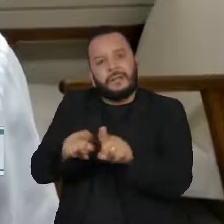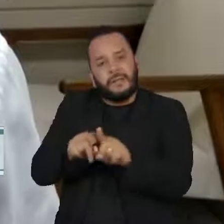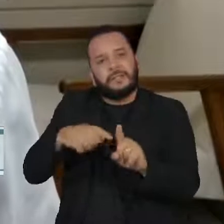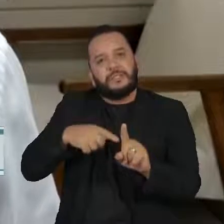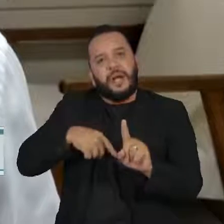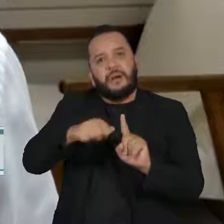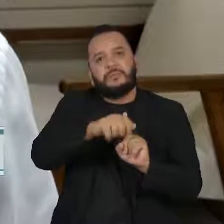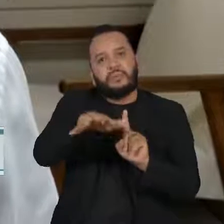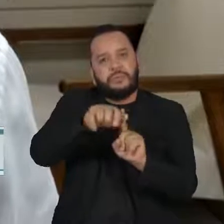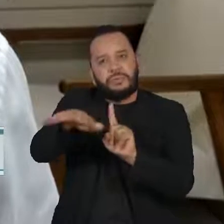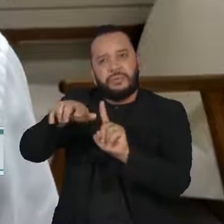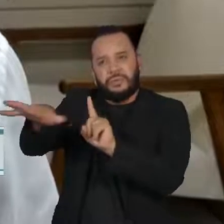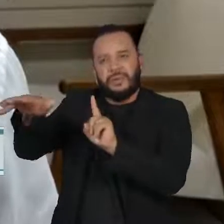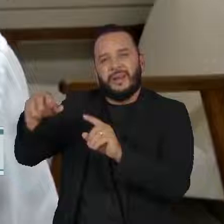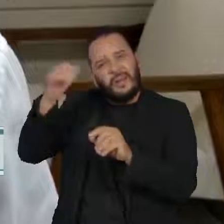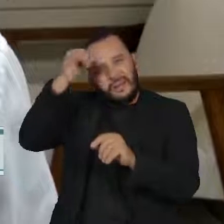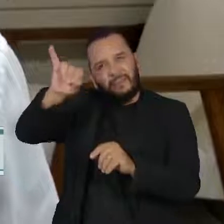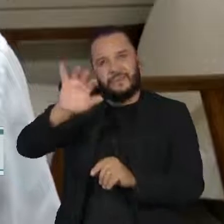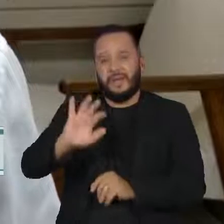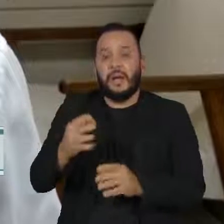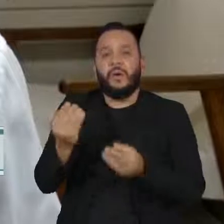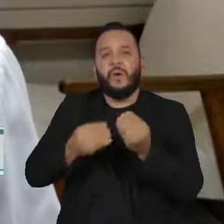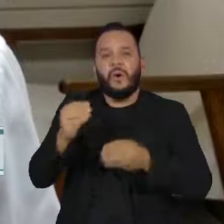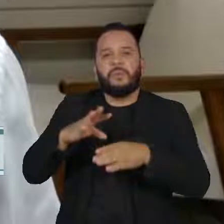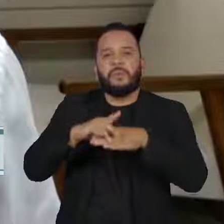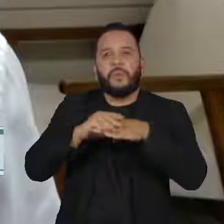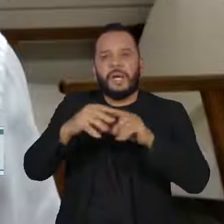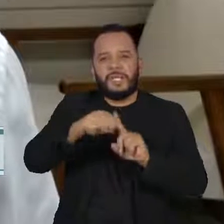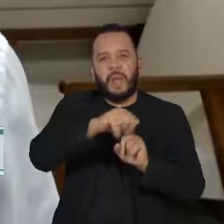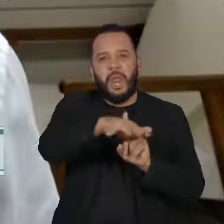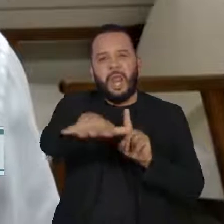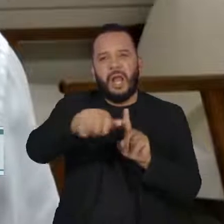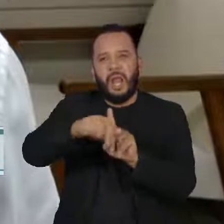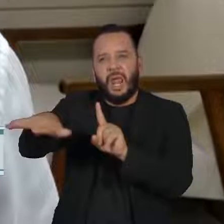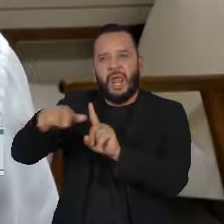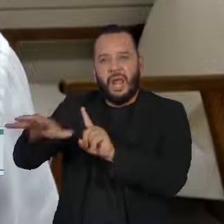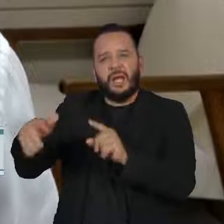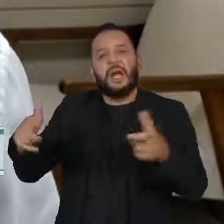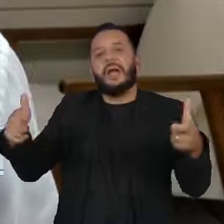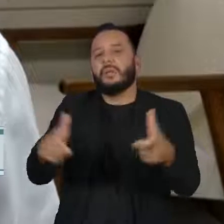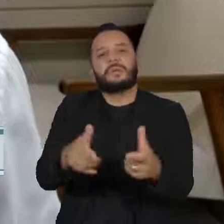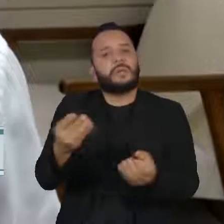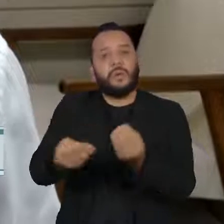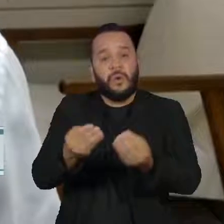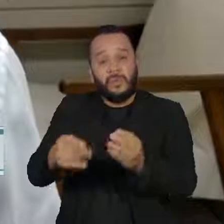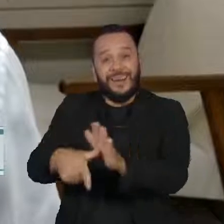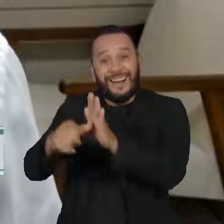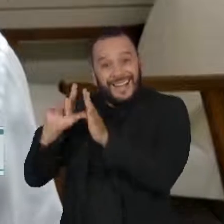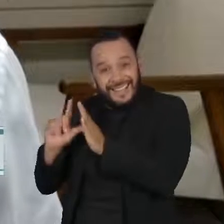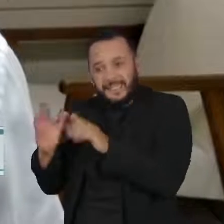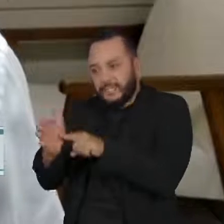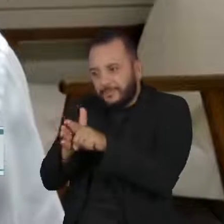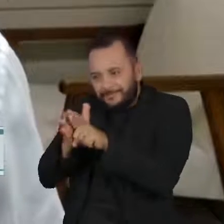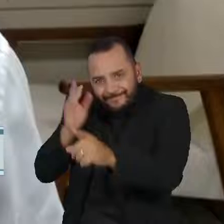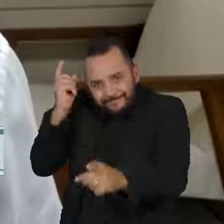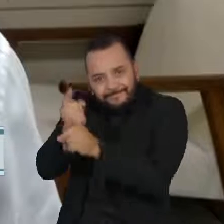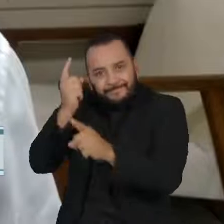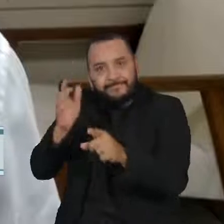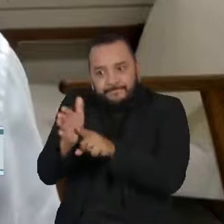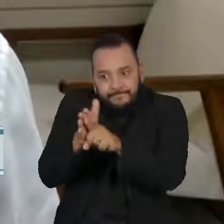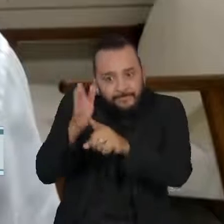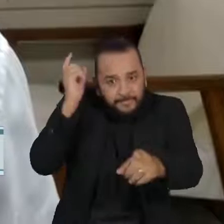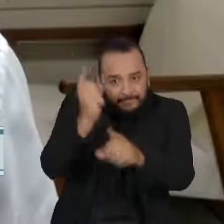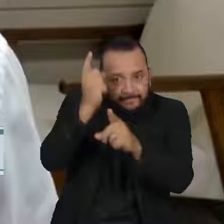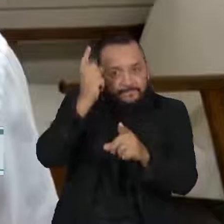da doença. Como que a gente pode reduzir essa transmissão? Garantindo o diagnóstico precoce. Se você faz o